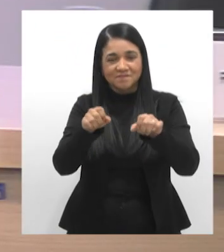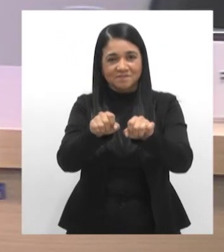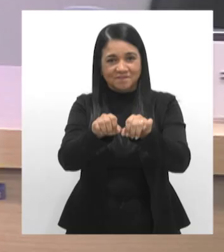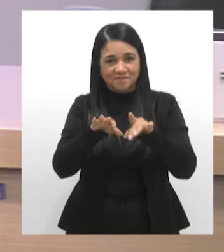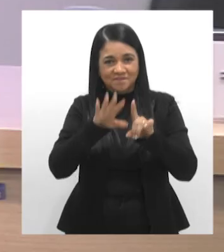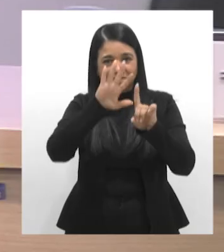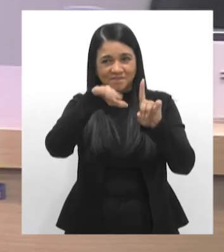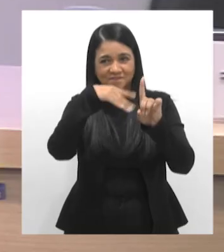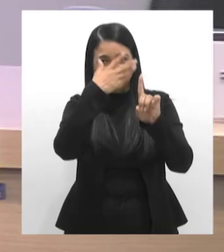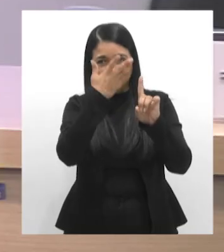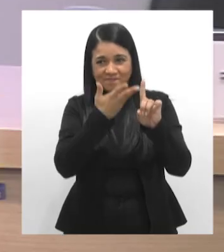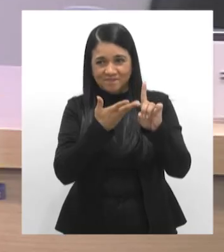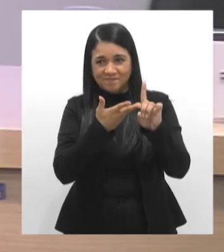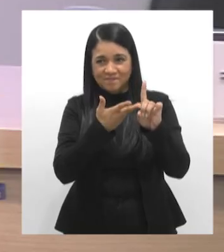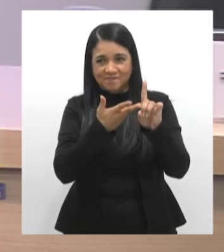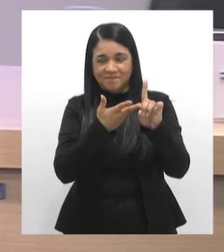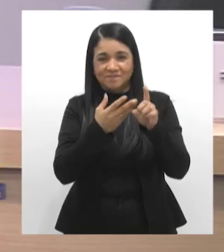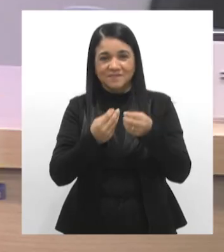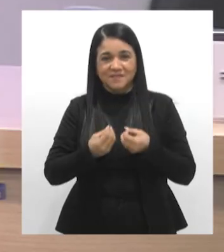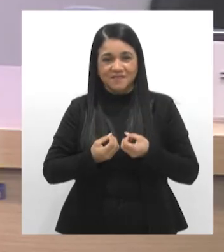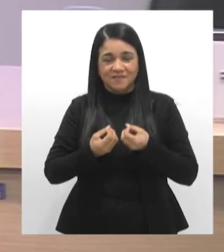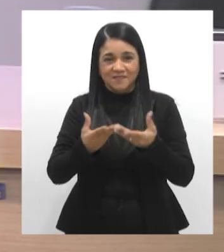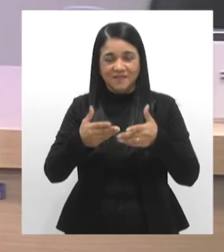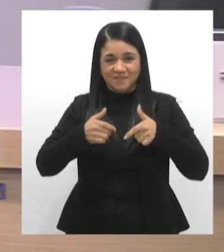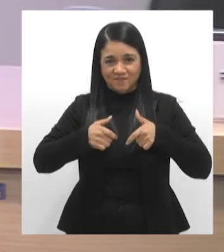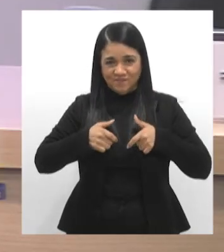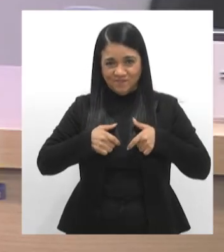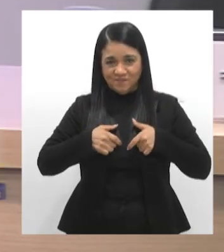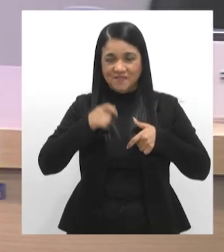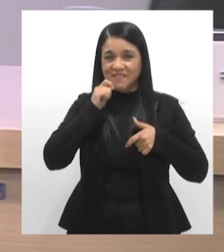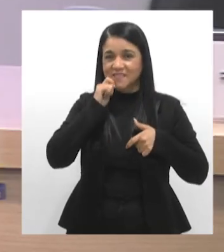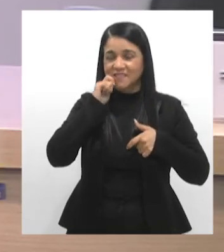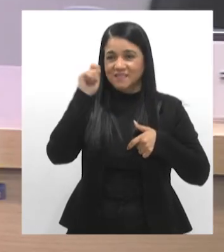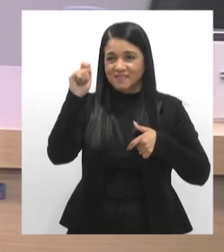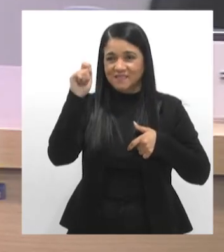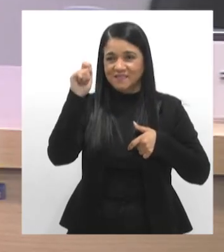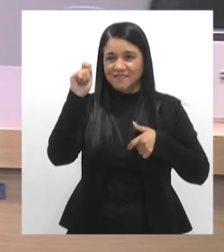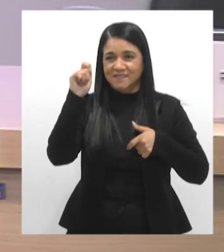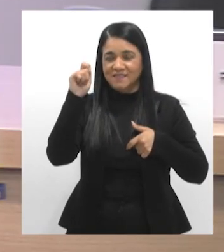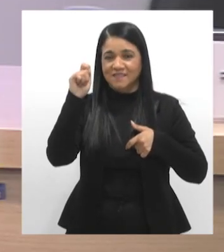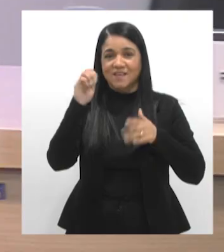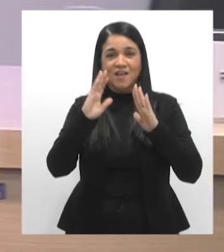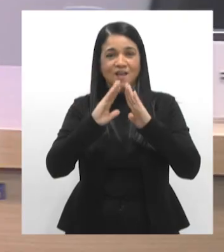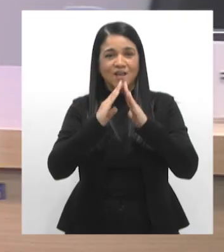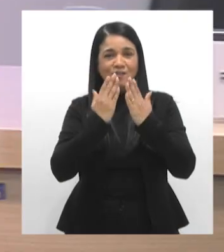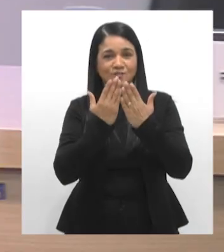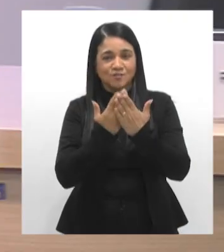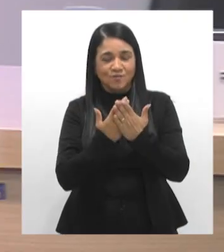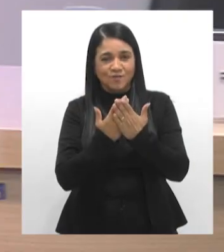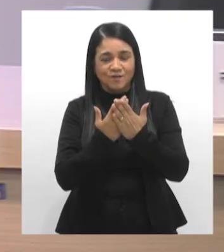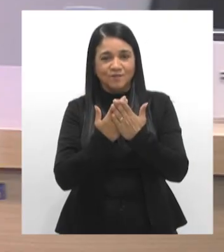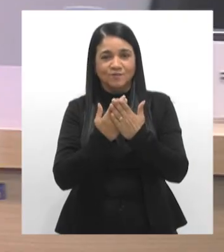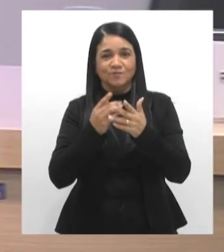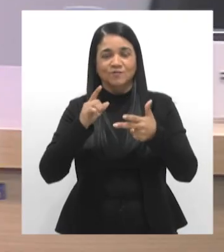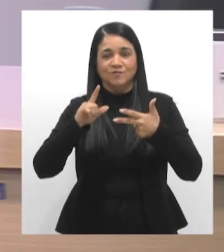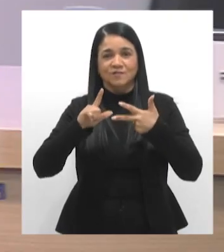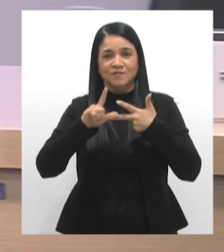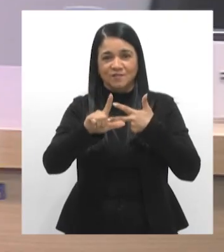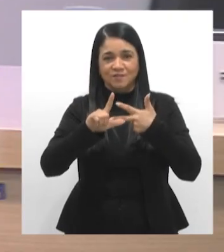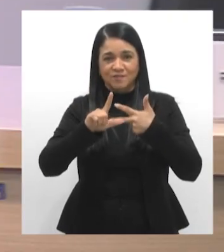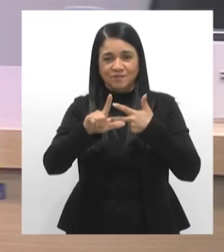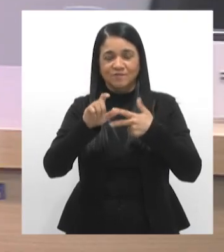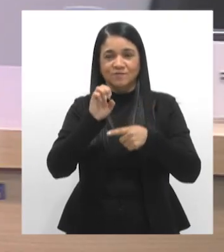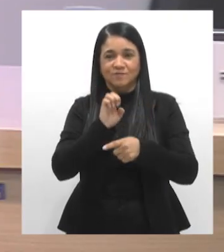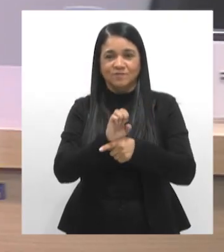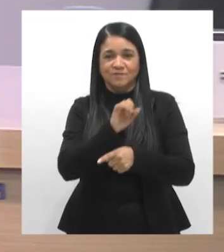sessão solene de entrega da medalha Tiradentes à Escola do Legislativo do Estado do